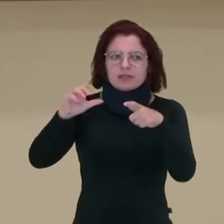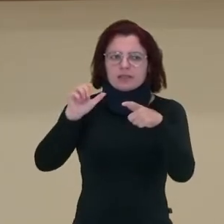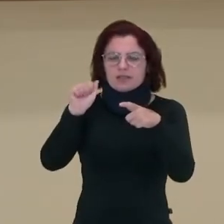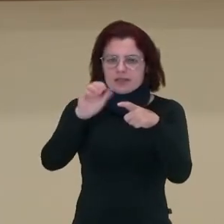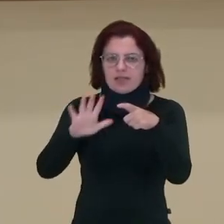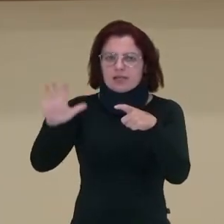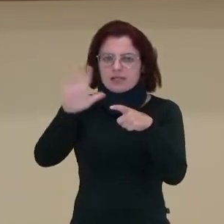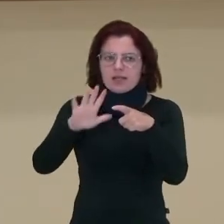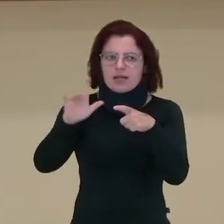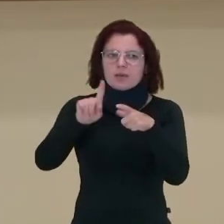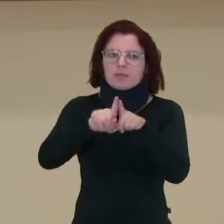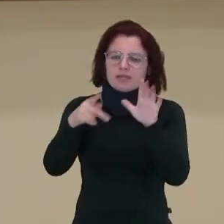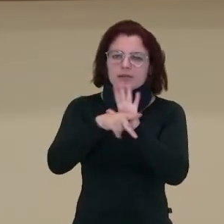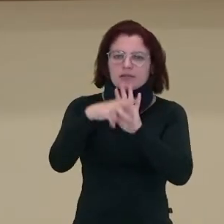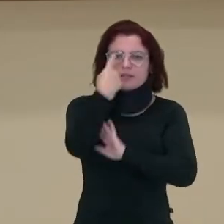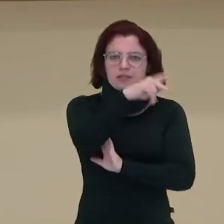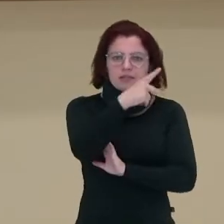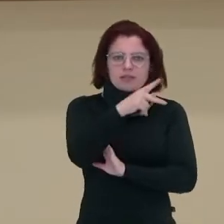na Ásia.